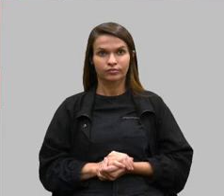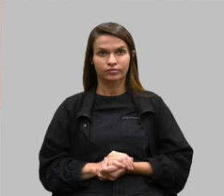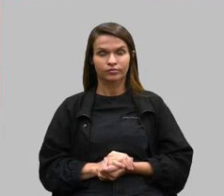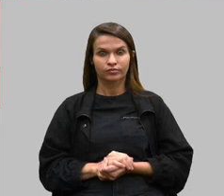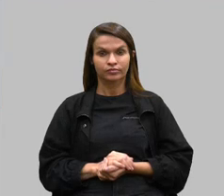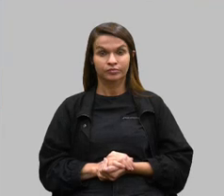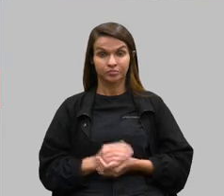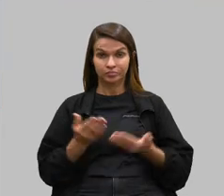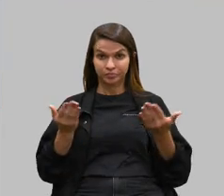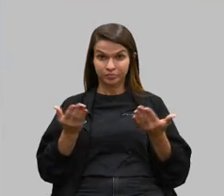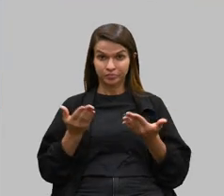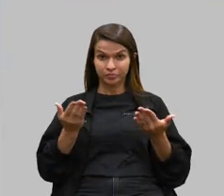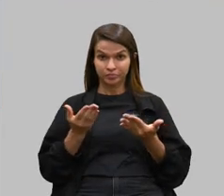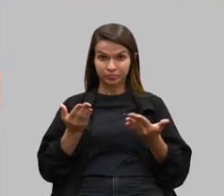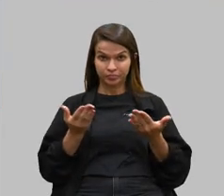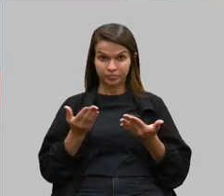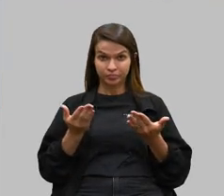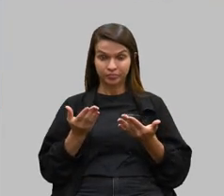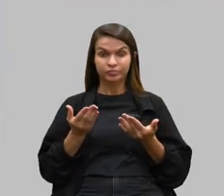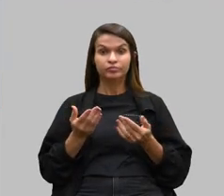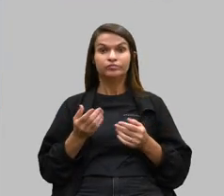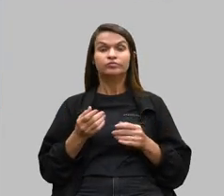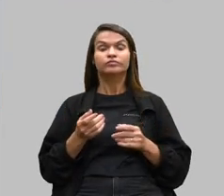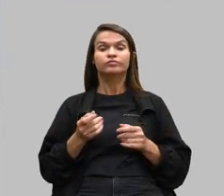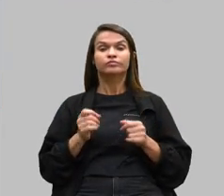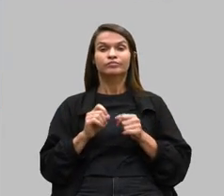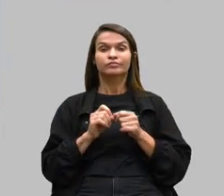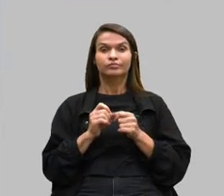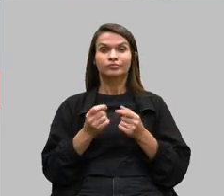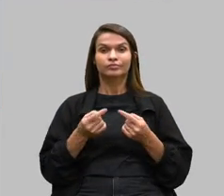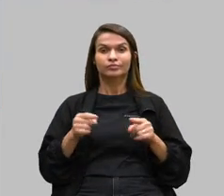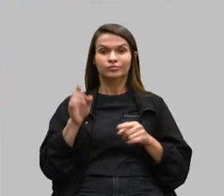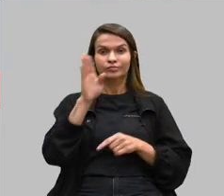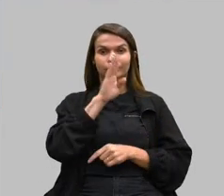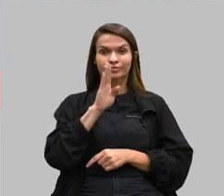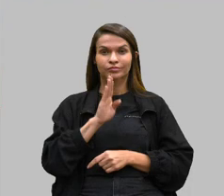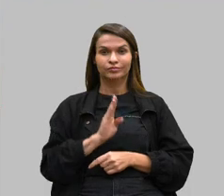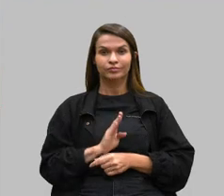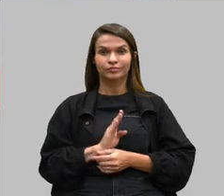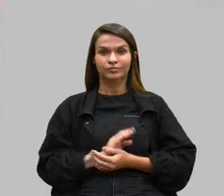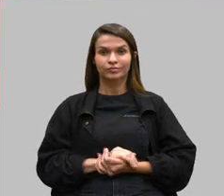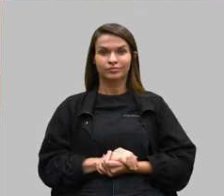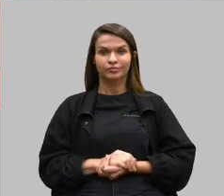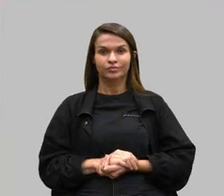neste momento ouviremos a execução do Hino Nacional Brasileiro